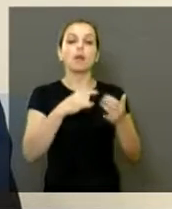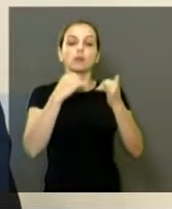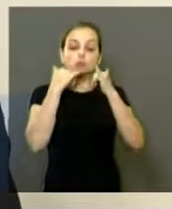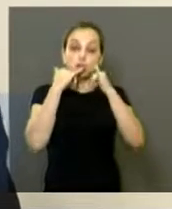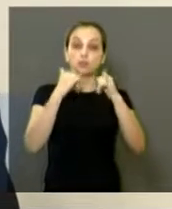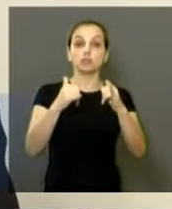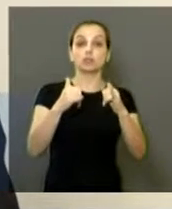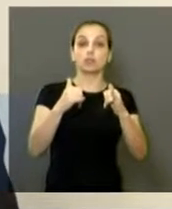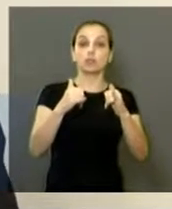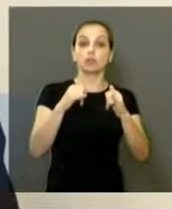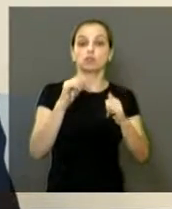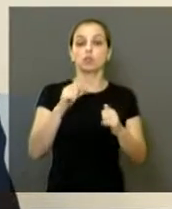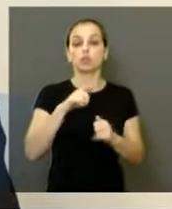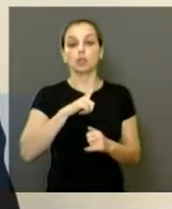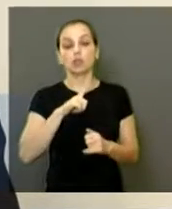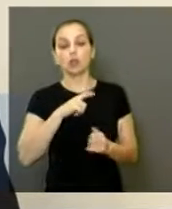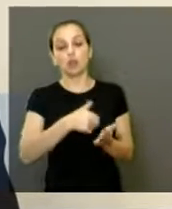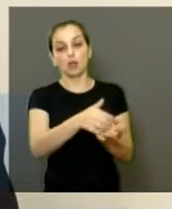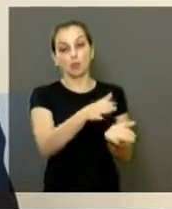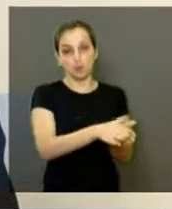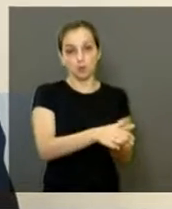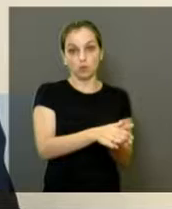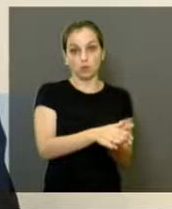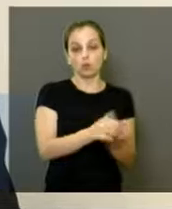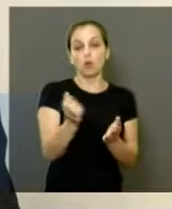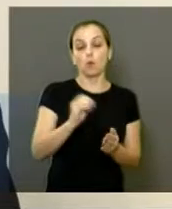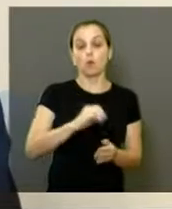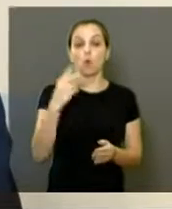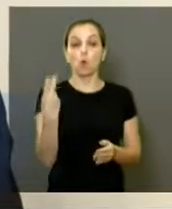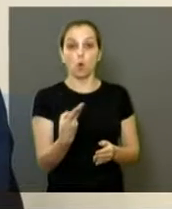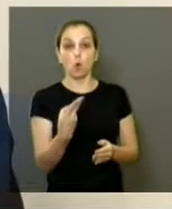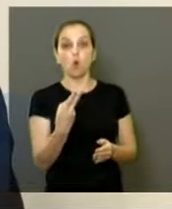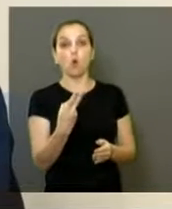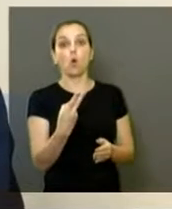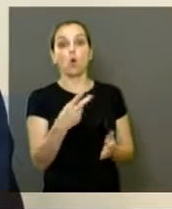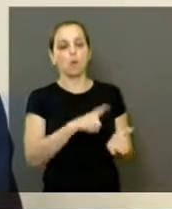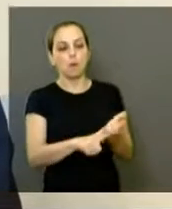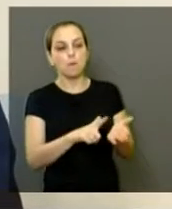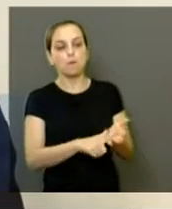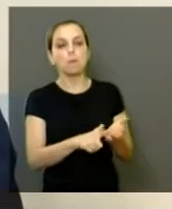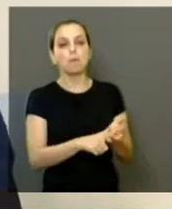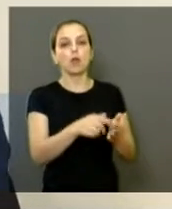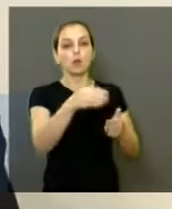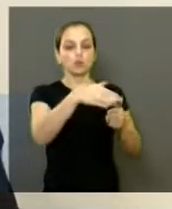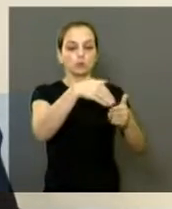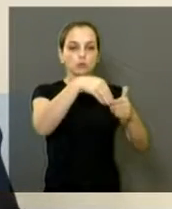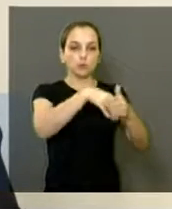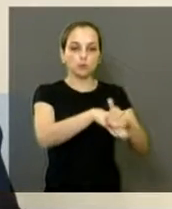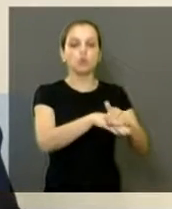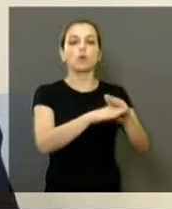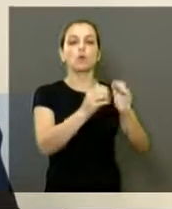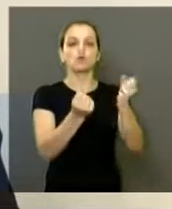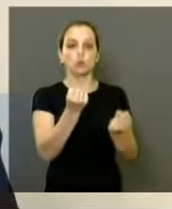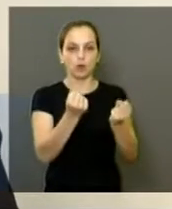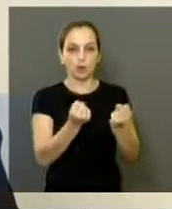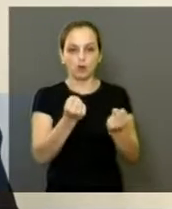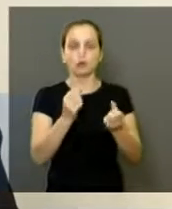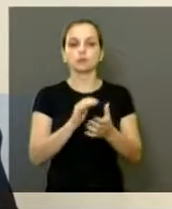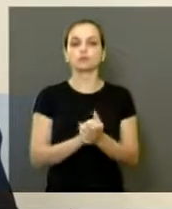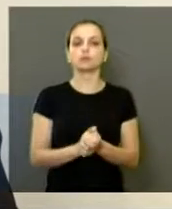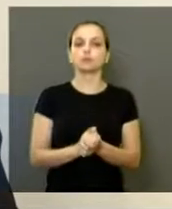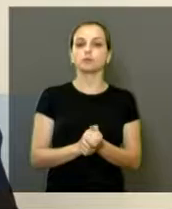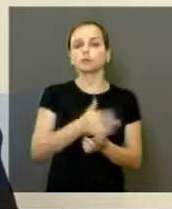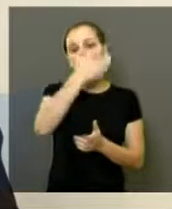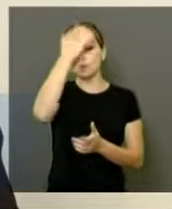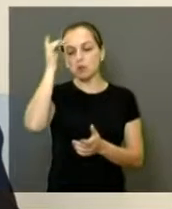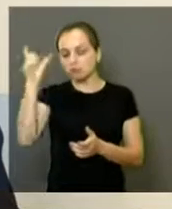segunda via nos veículos eu coloquei a questão no facebook inúmeras pessoas entraram dizendo que aconteceu a